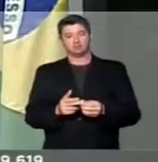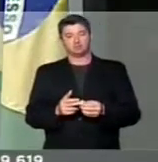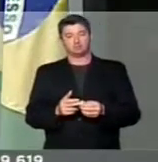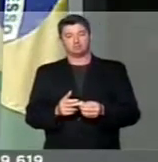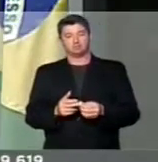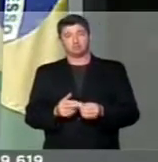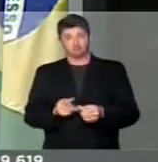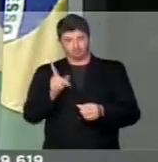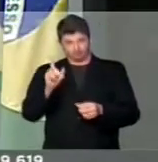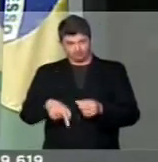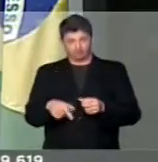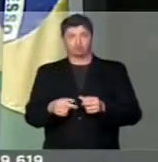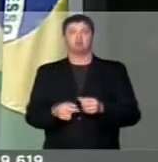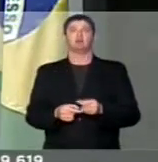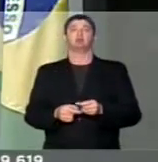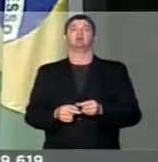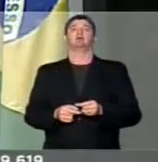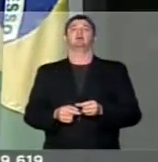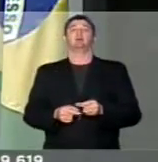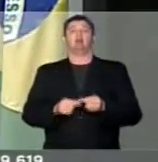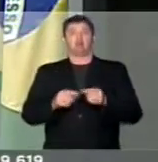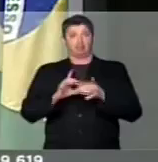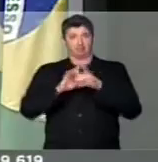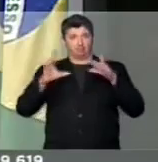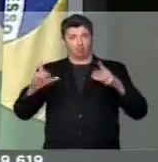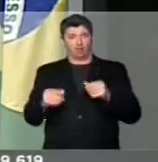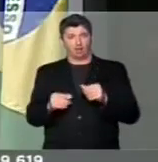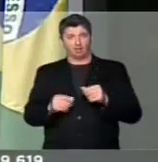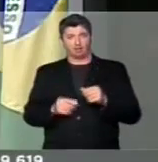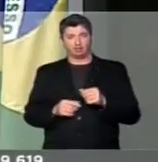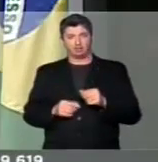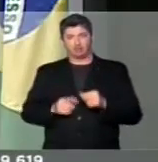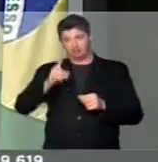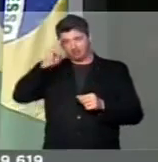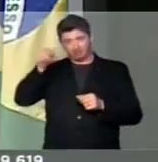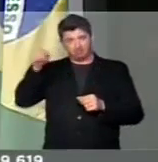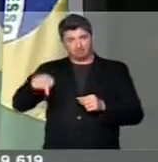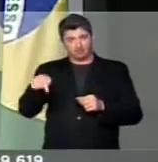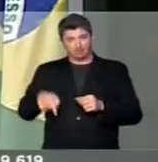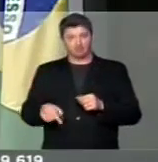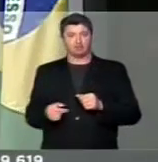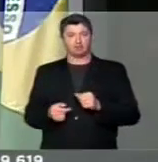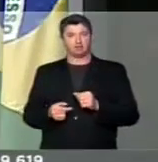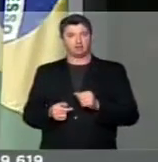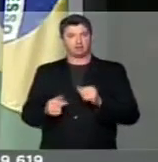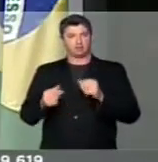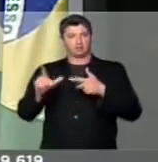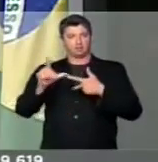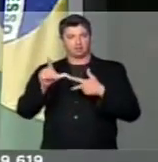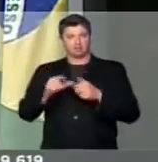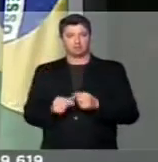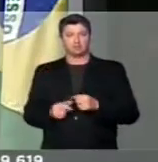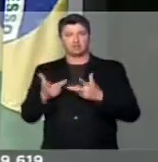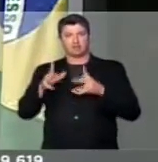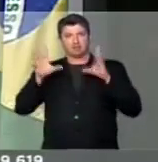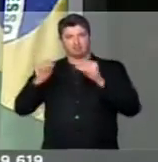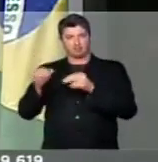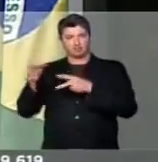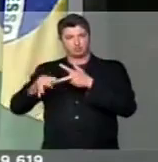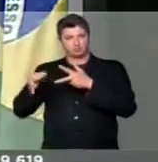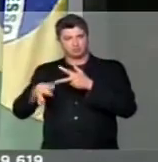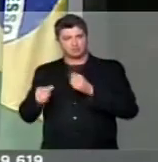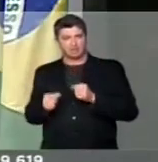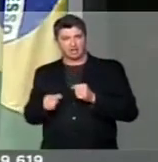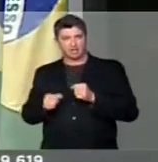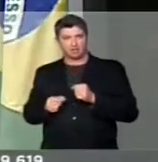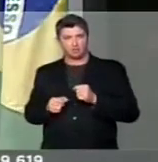Isso é ser democrata? Tutelar o legislativo? Querer interferir no judiciário do ponto de